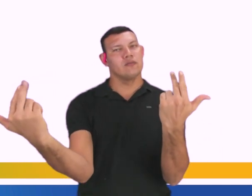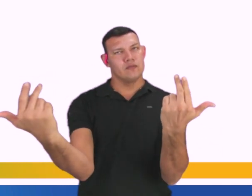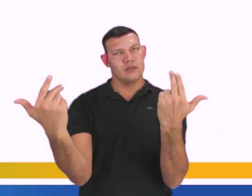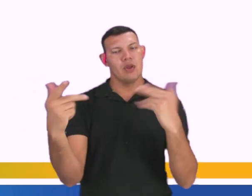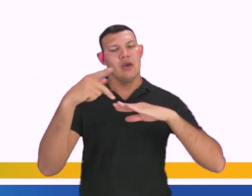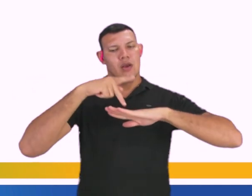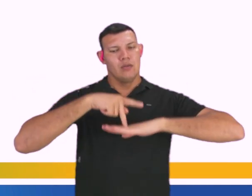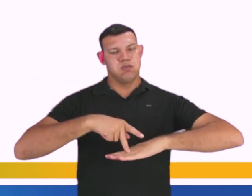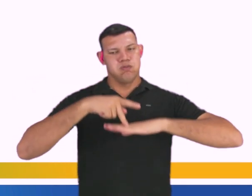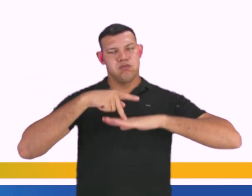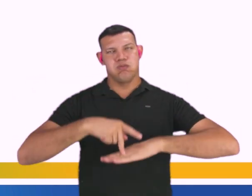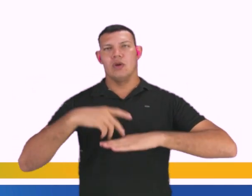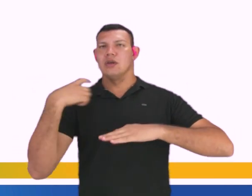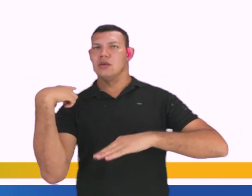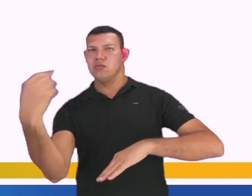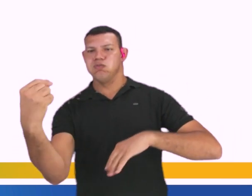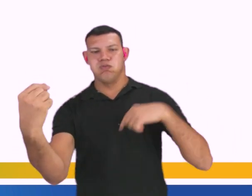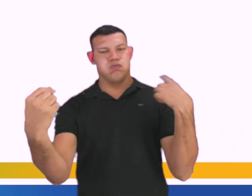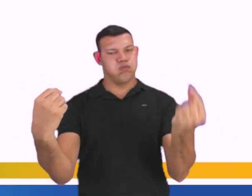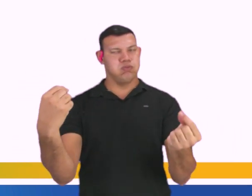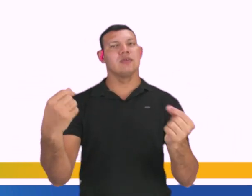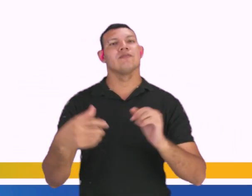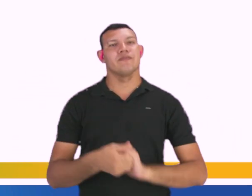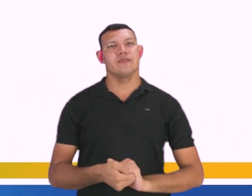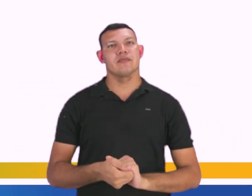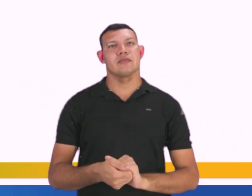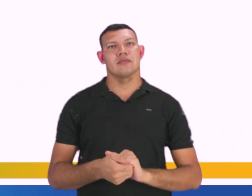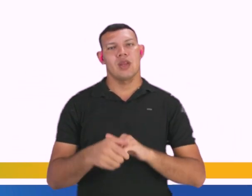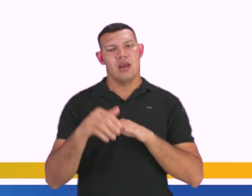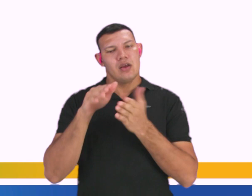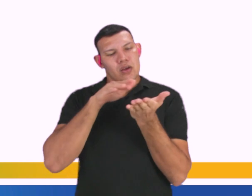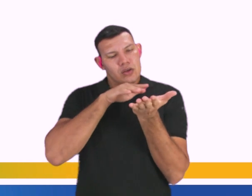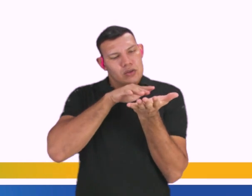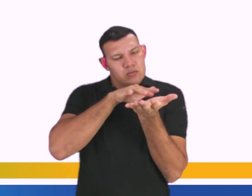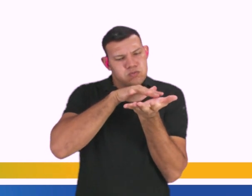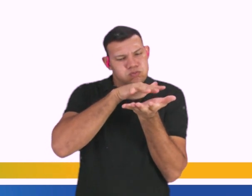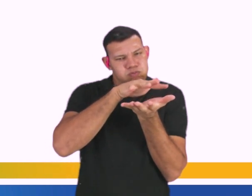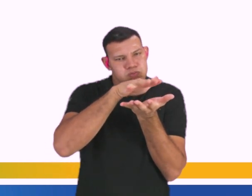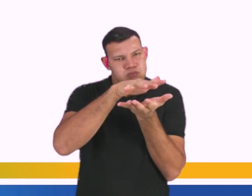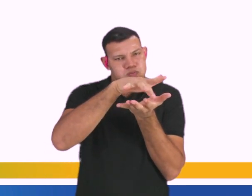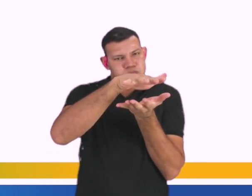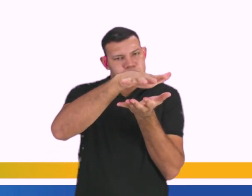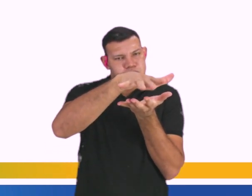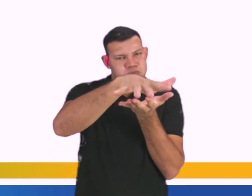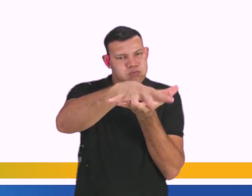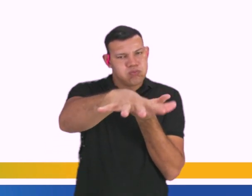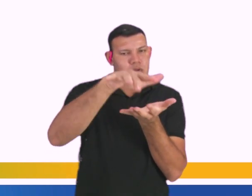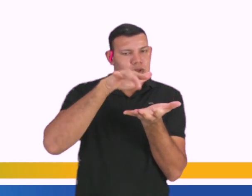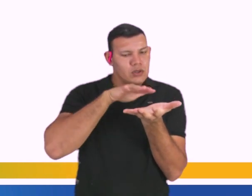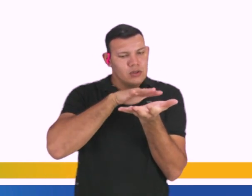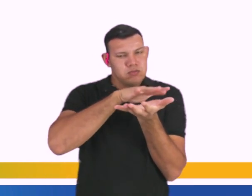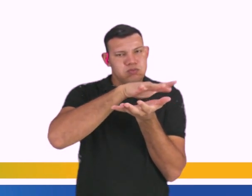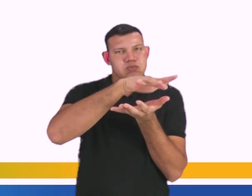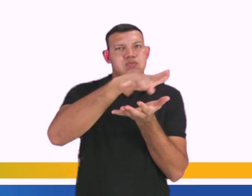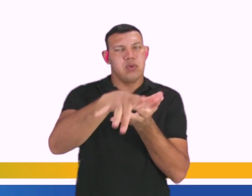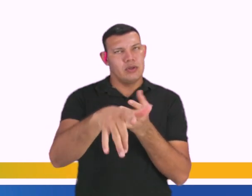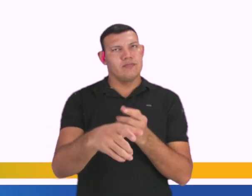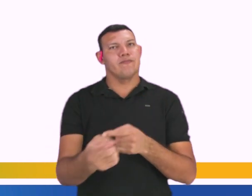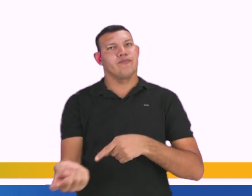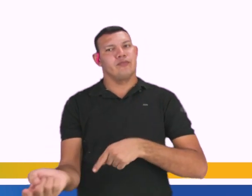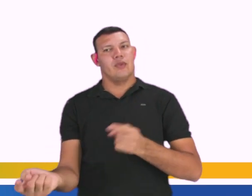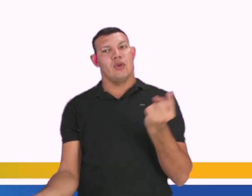uma área na qual esse material estava escoando, e essa área ela aumenta. O que acontece? A gente viu que pressão é